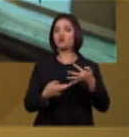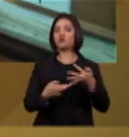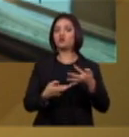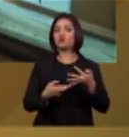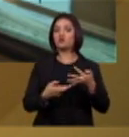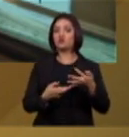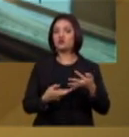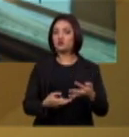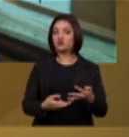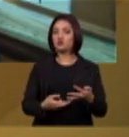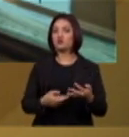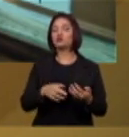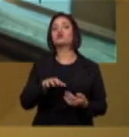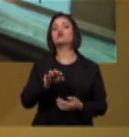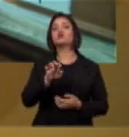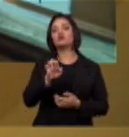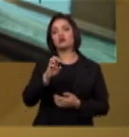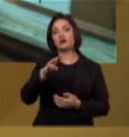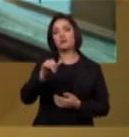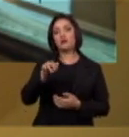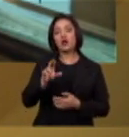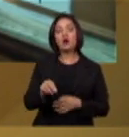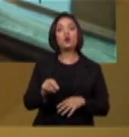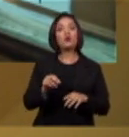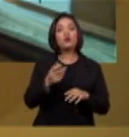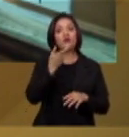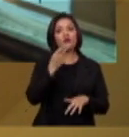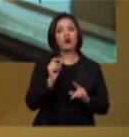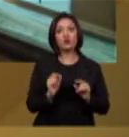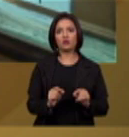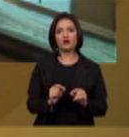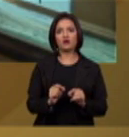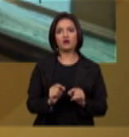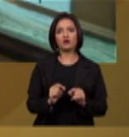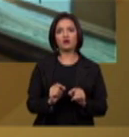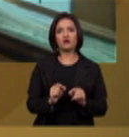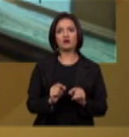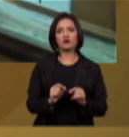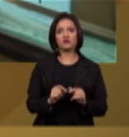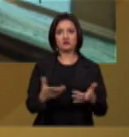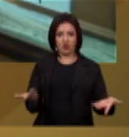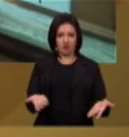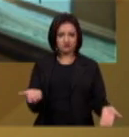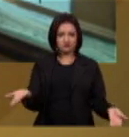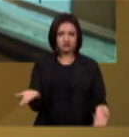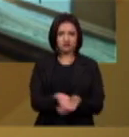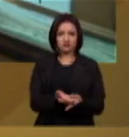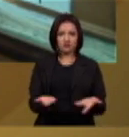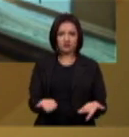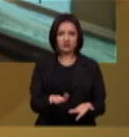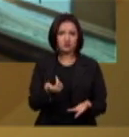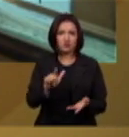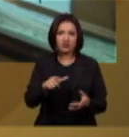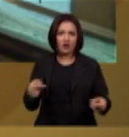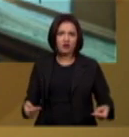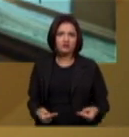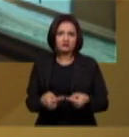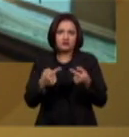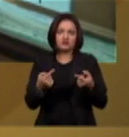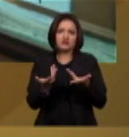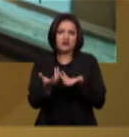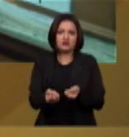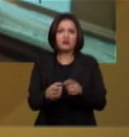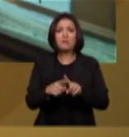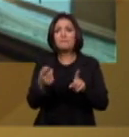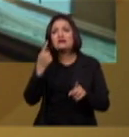do recurso de embargos de divergência, assentando que não se teria, no caso concreto, aderência, mas